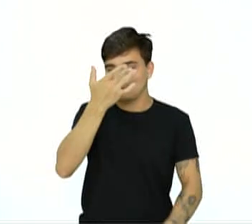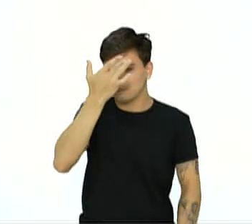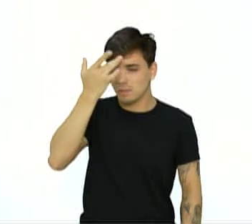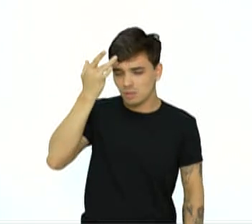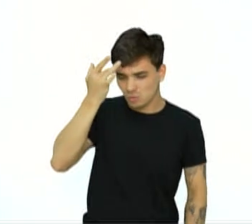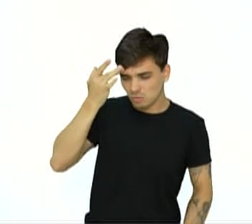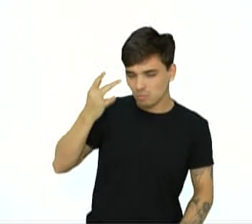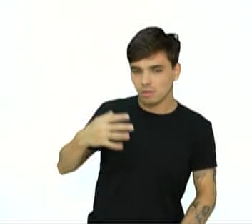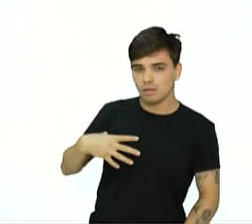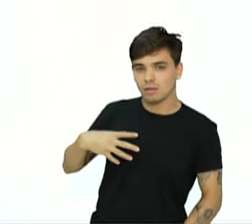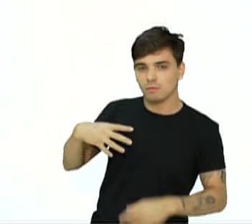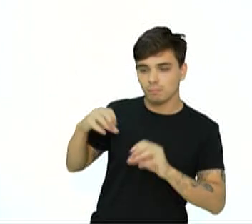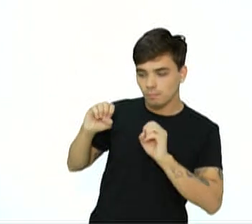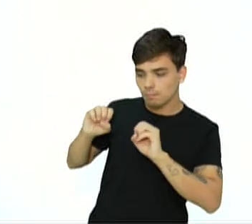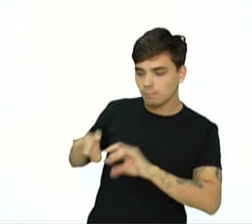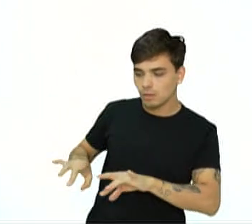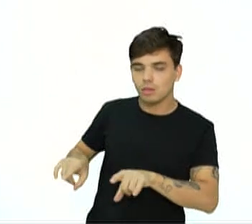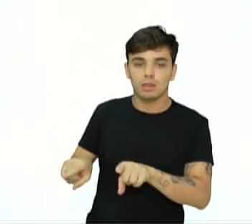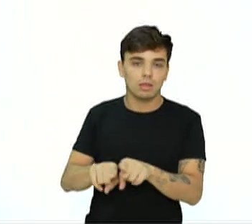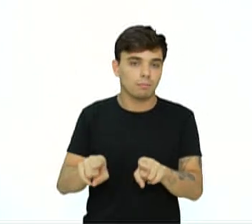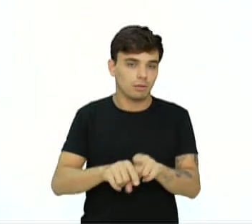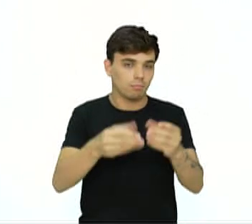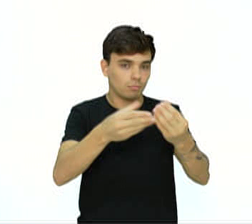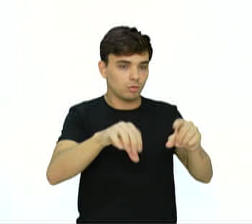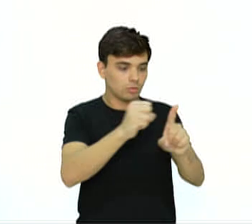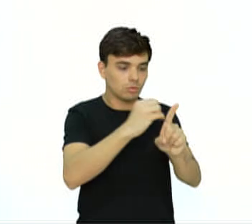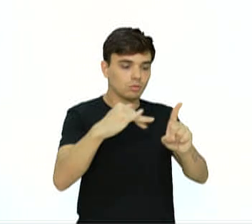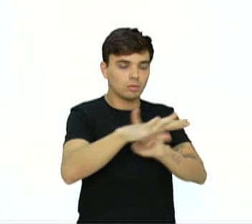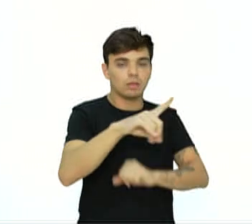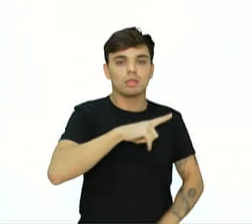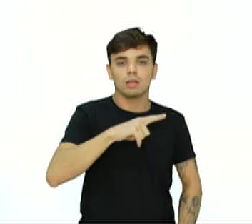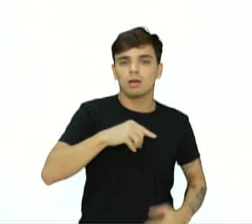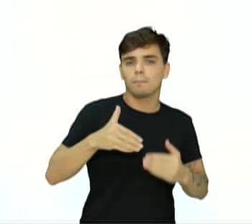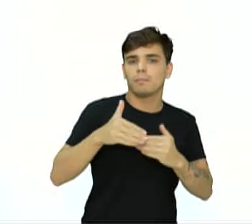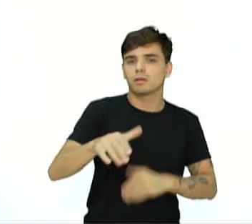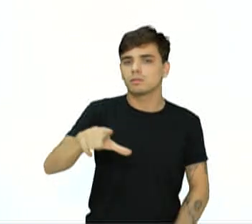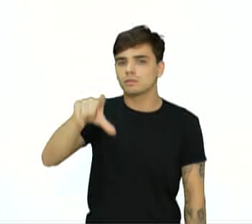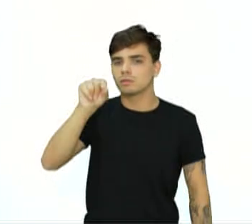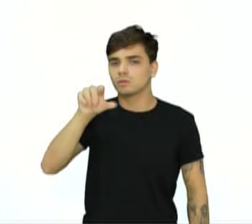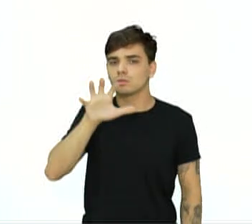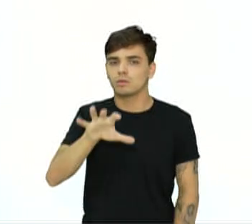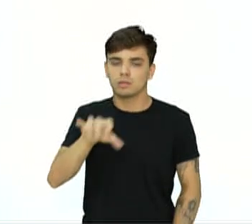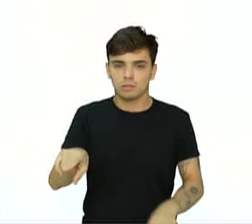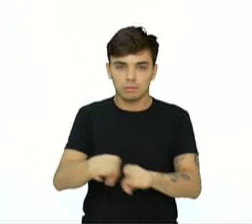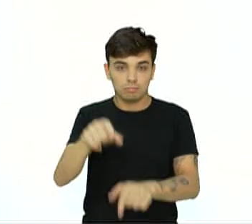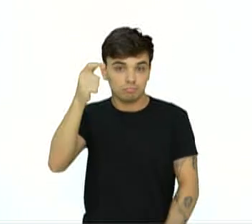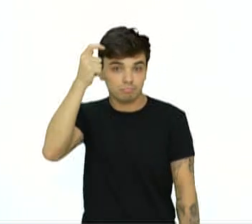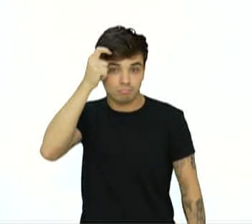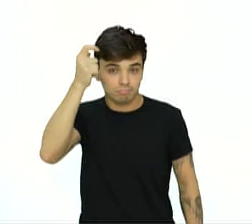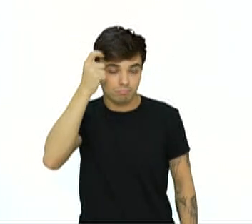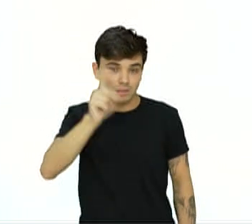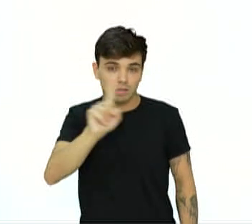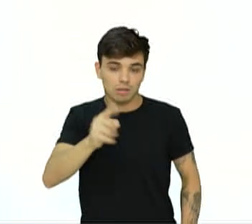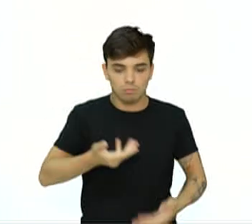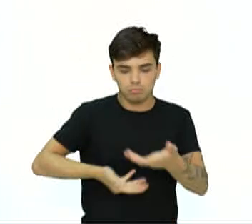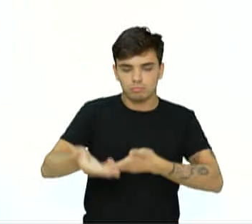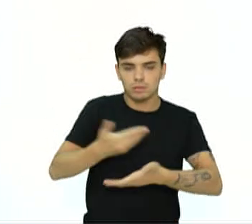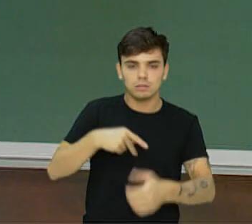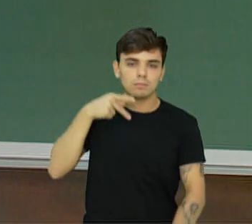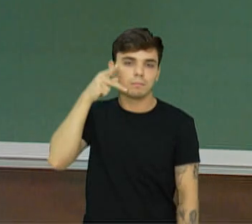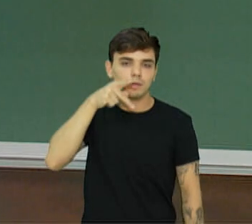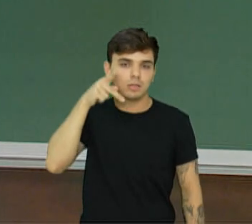Então, todos os prejuízos sociais que a gente tem a partir dessa escolha consciente de não participar